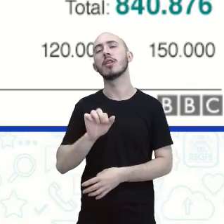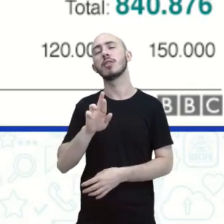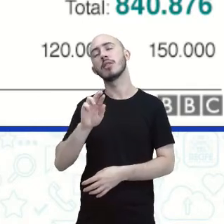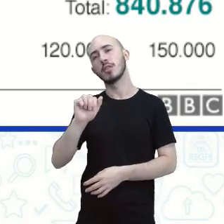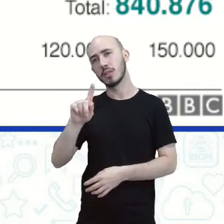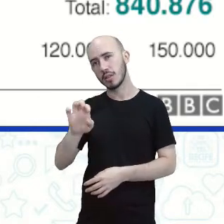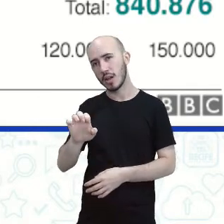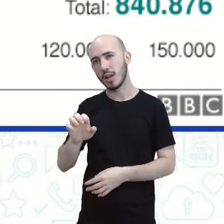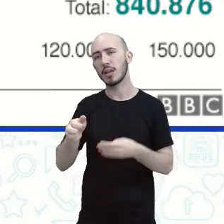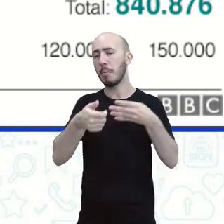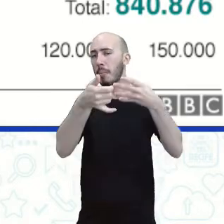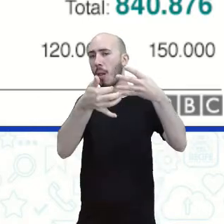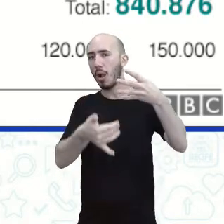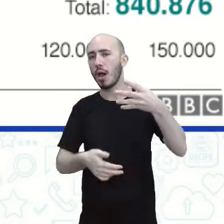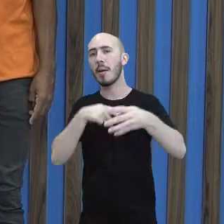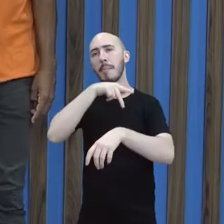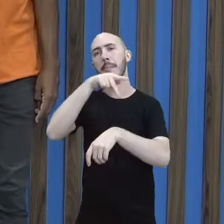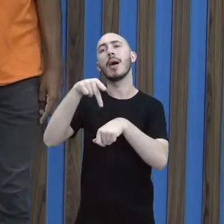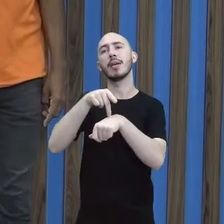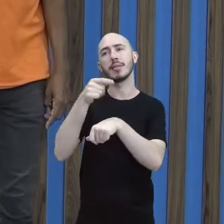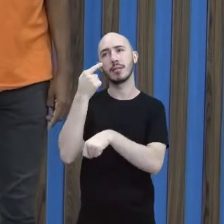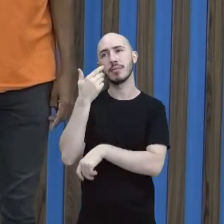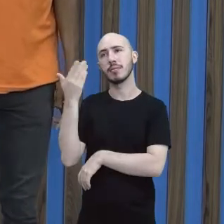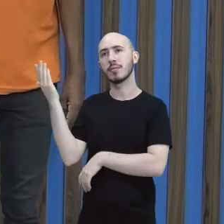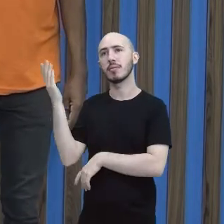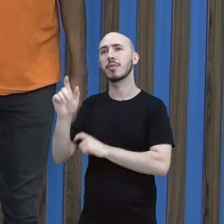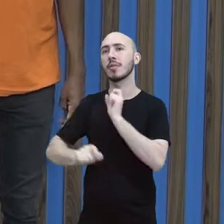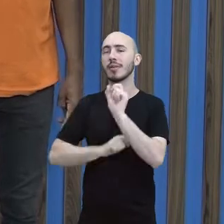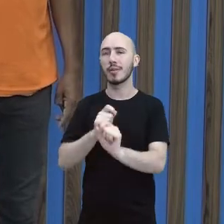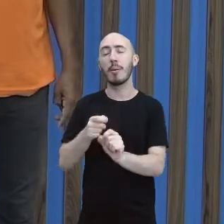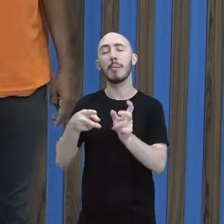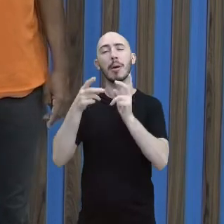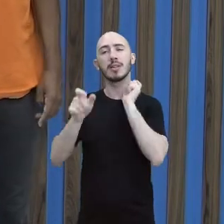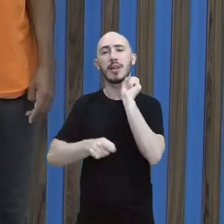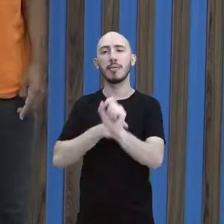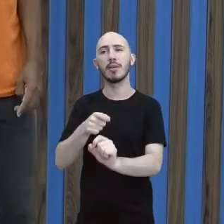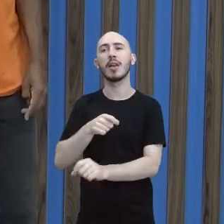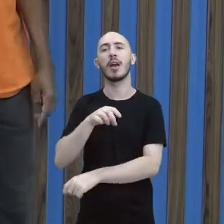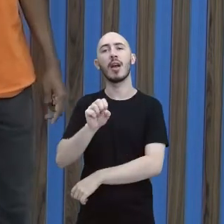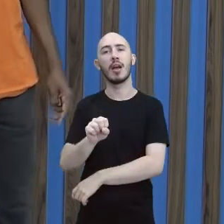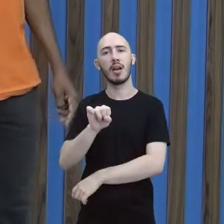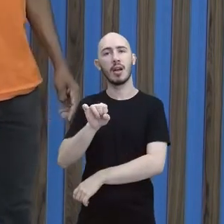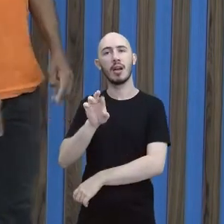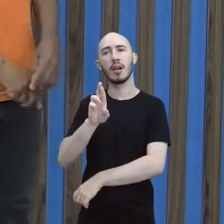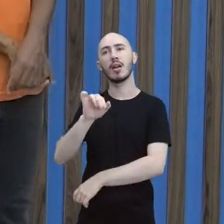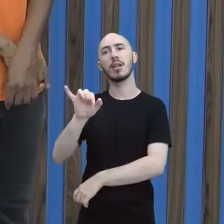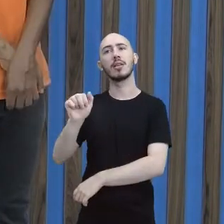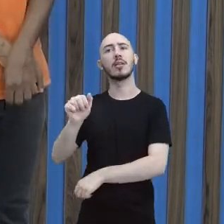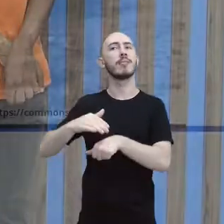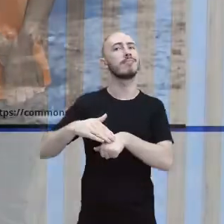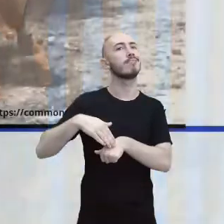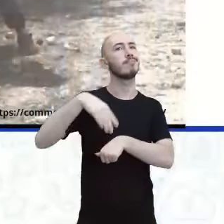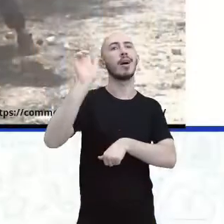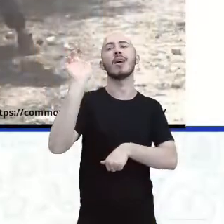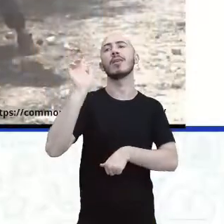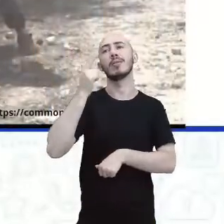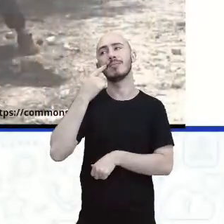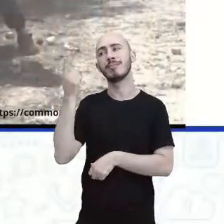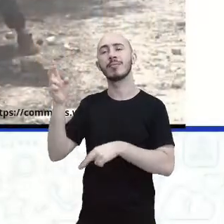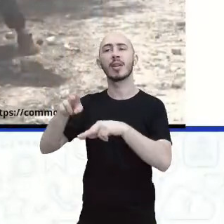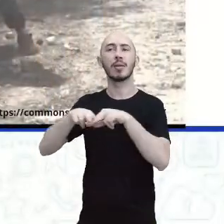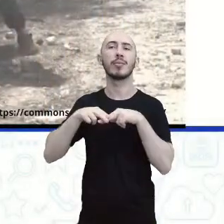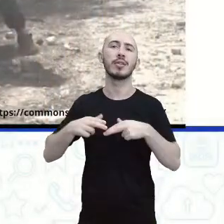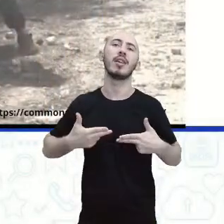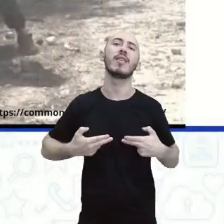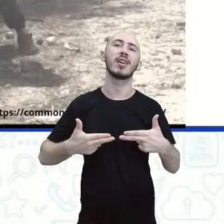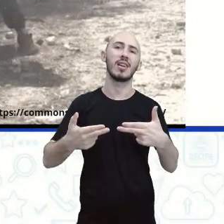Você vê que a Síria é o maior, por quê? Por conta da Olha guerra, aí, professor. olha aí. A guerra